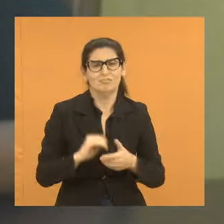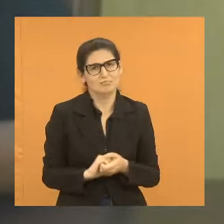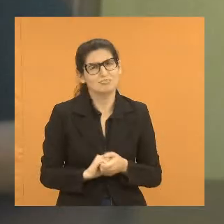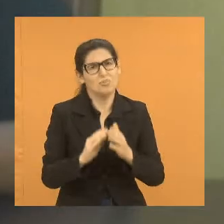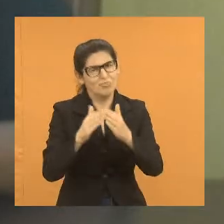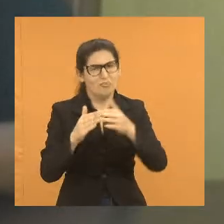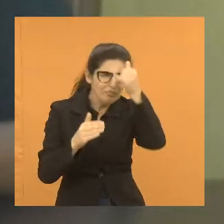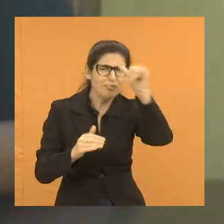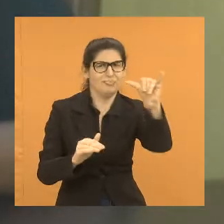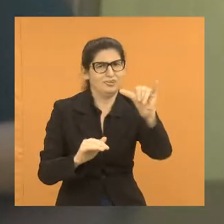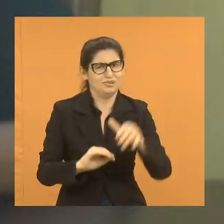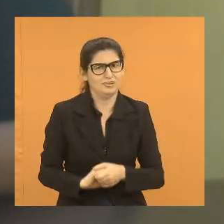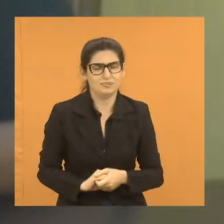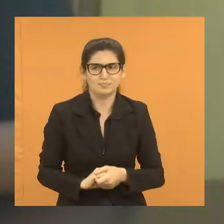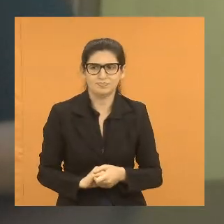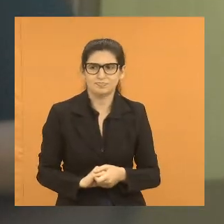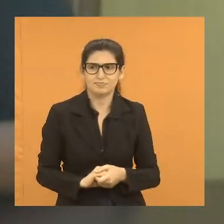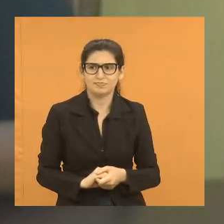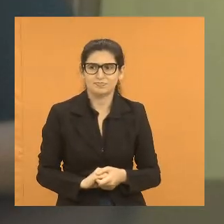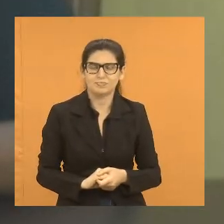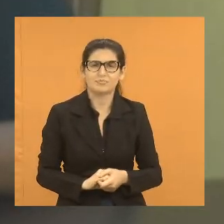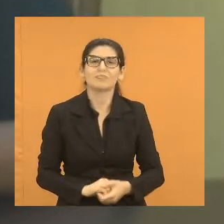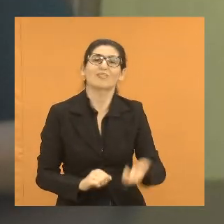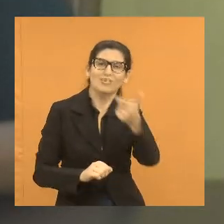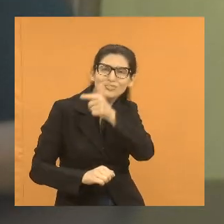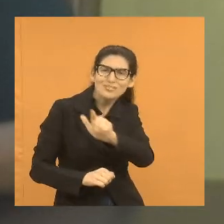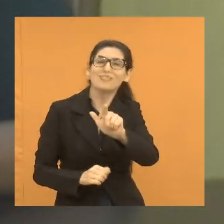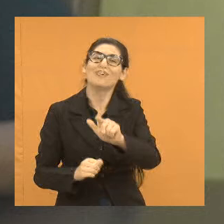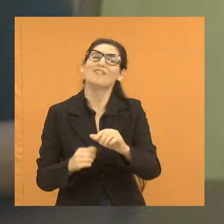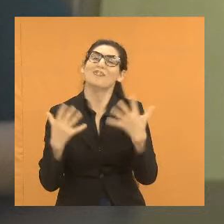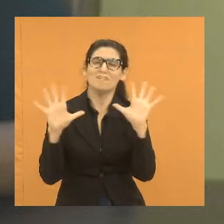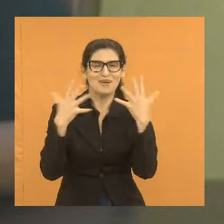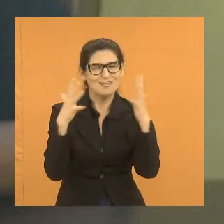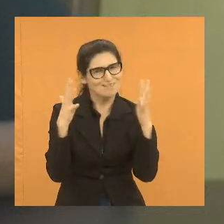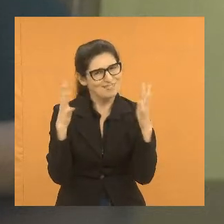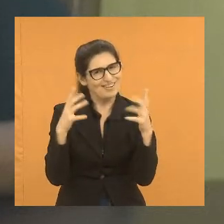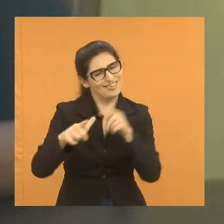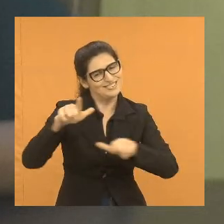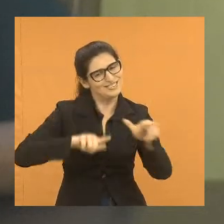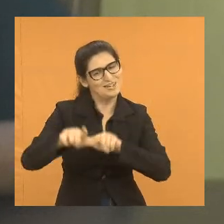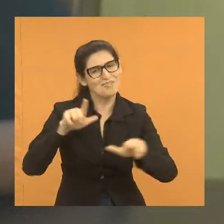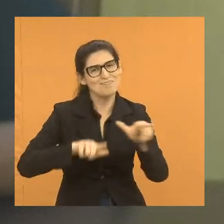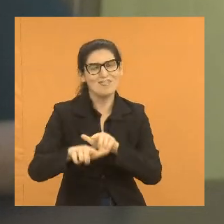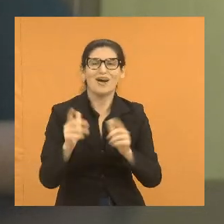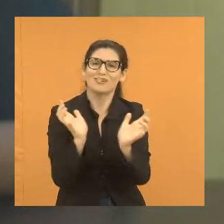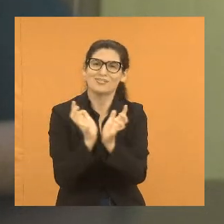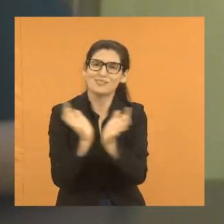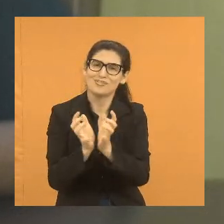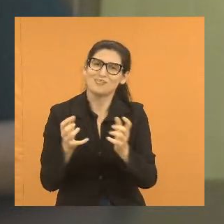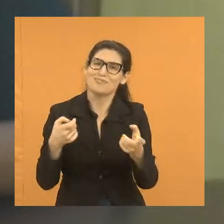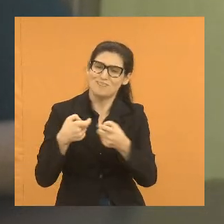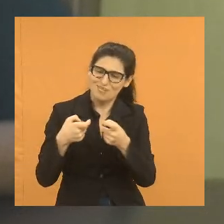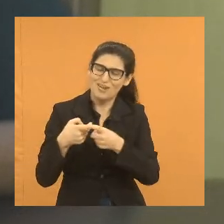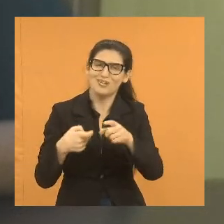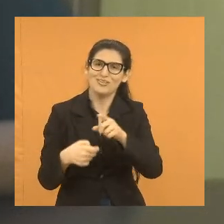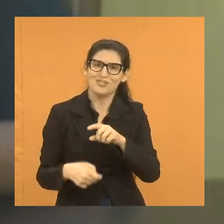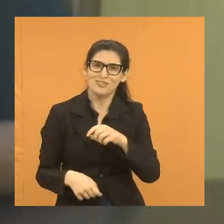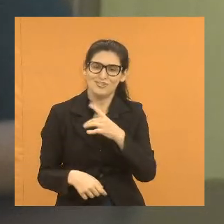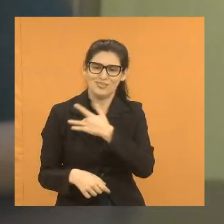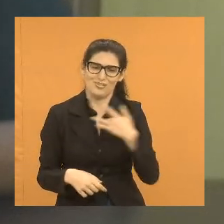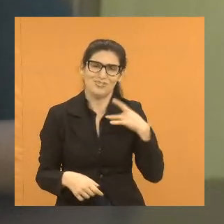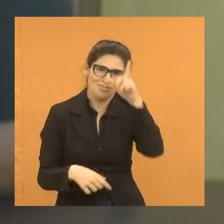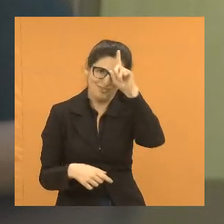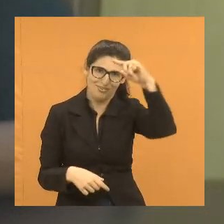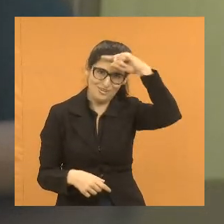nesse caso, e eu volto de novo a parabenizar o trabalho da equipe, e a gente vê que Jacareí tem